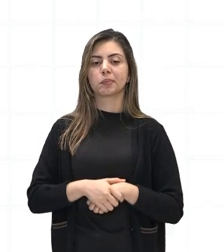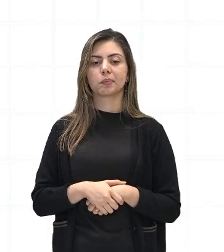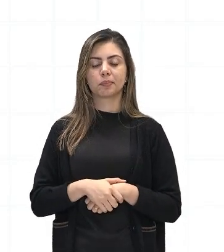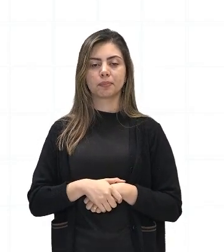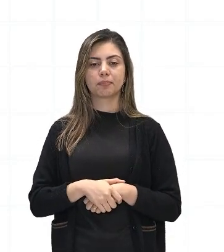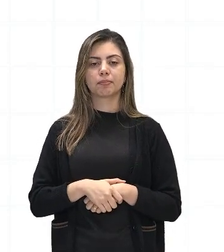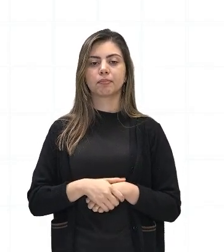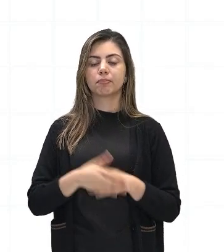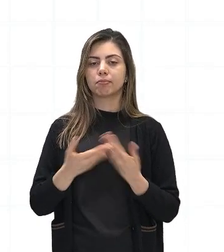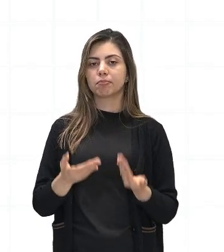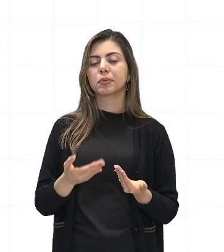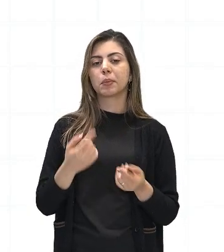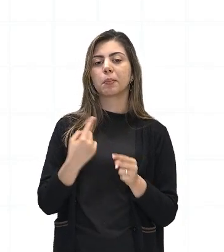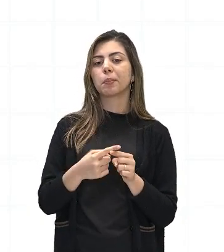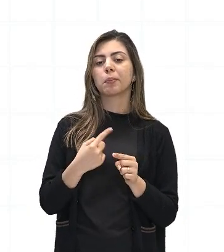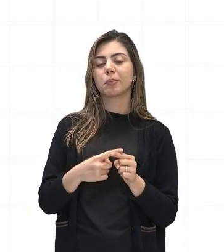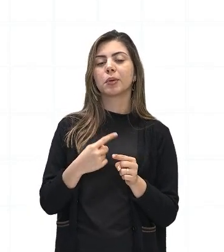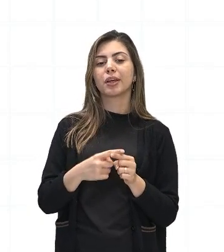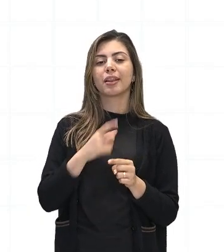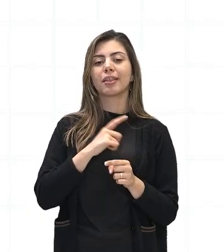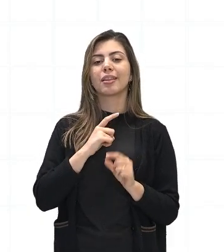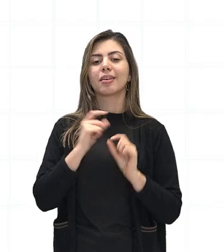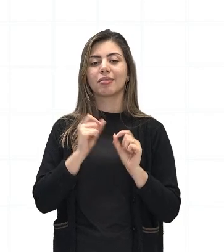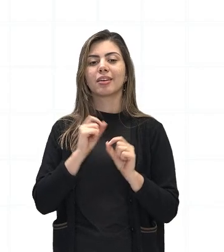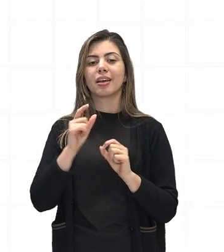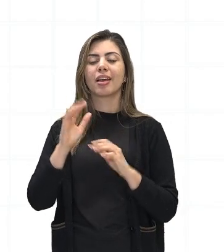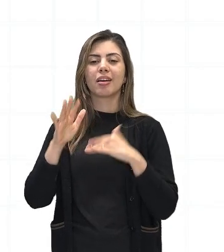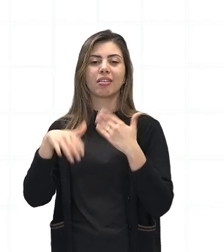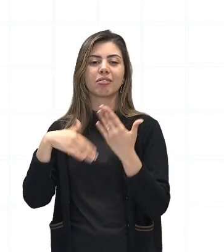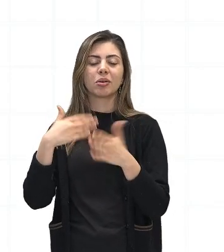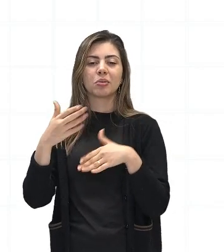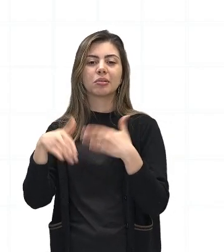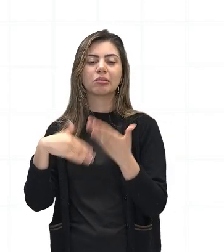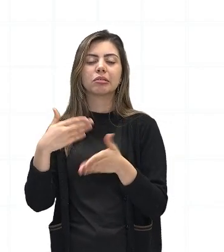pessoas, justamente por conta dessa aquisição de maus